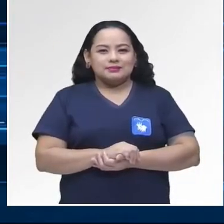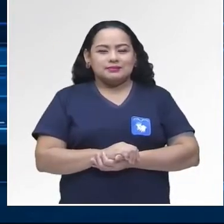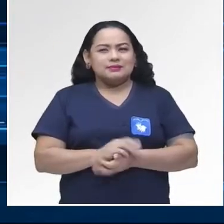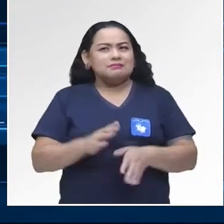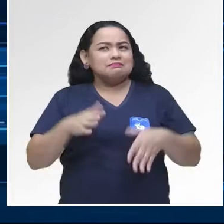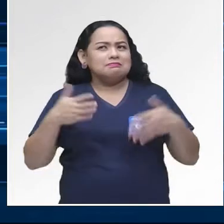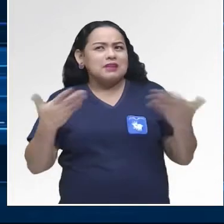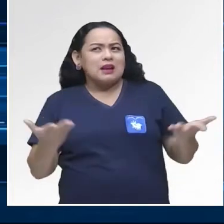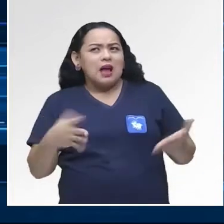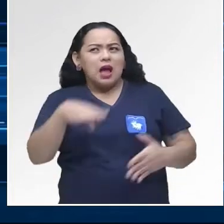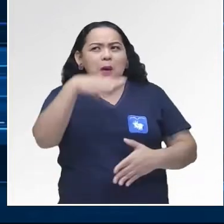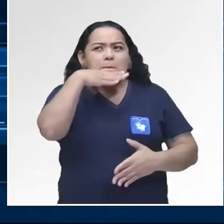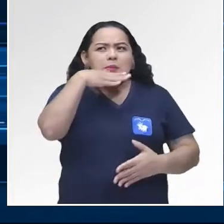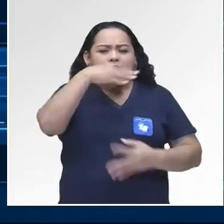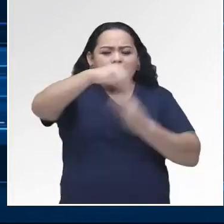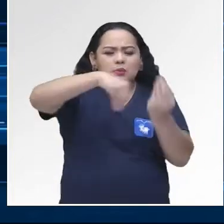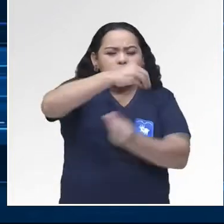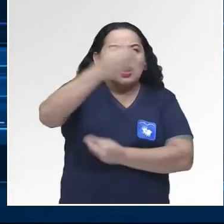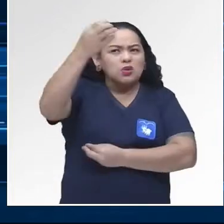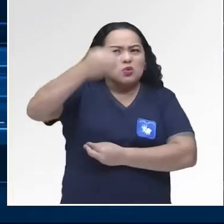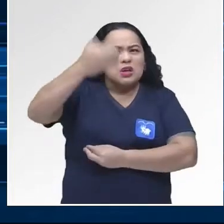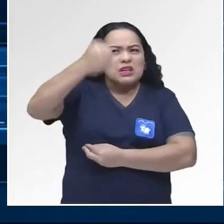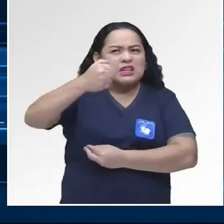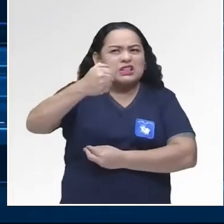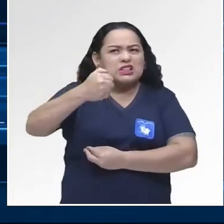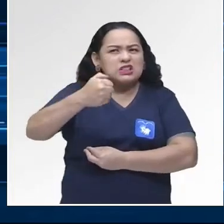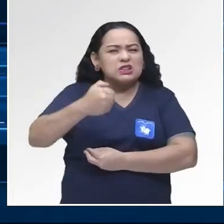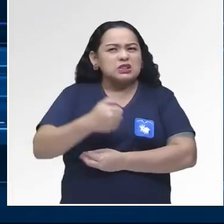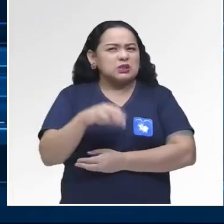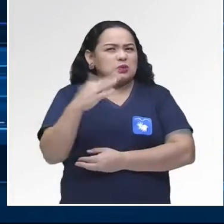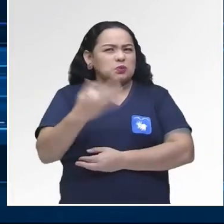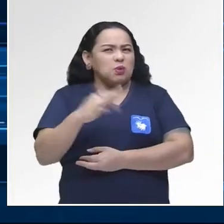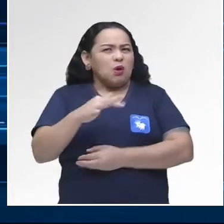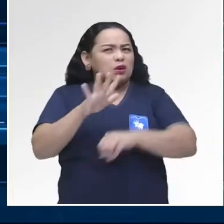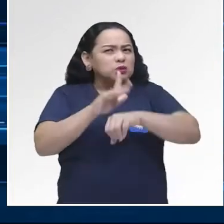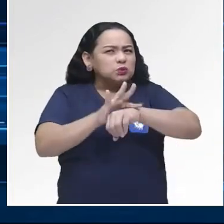Será que manga com leite faz mal?